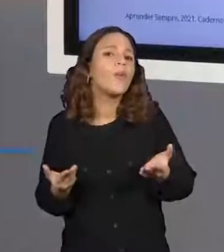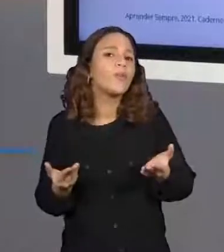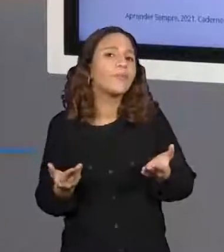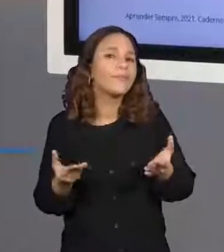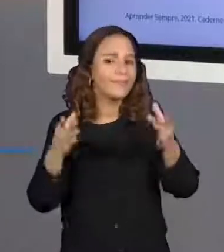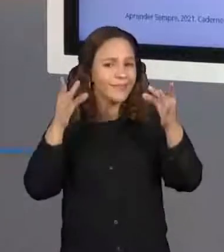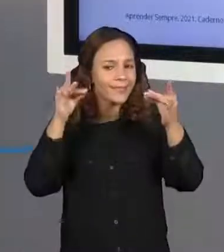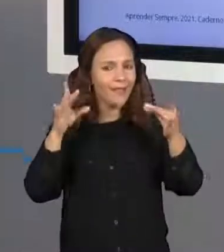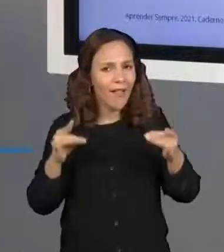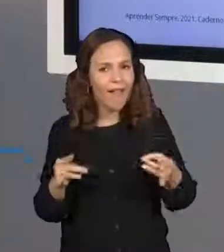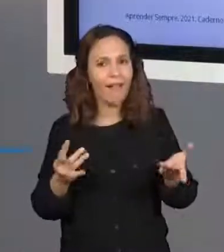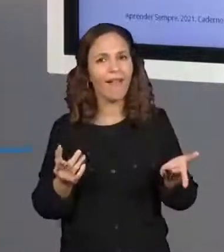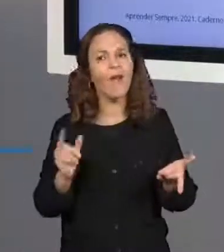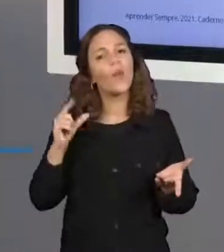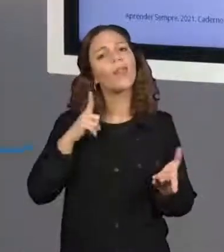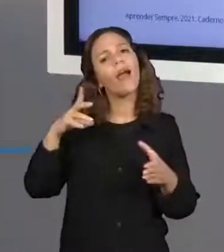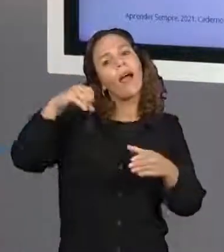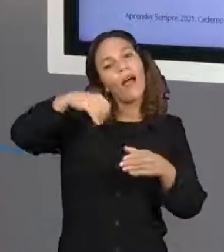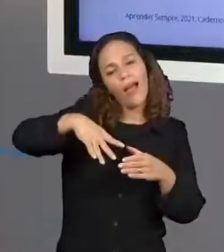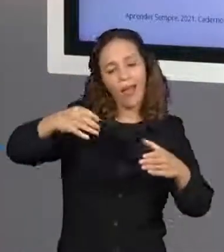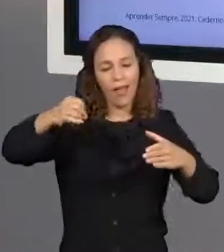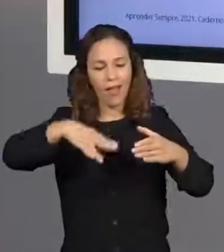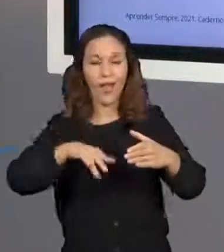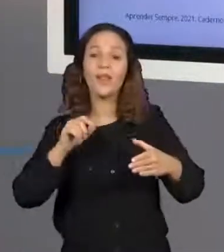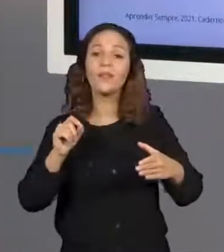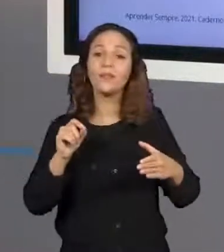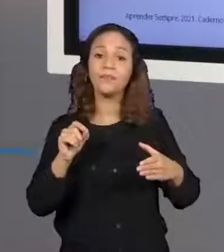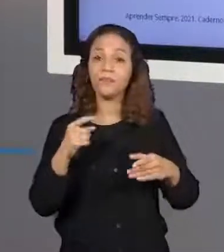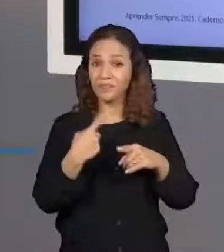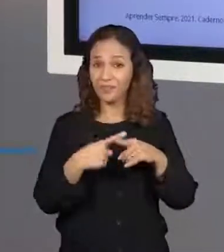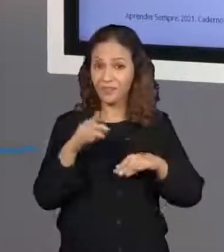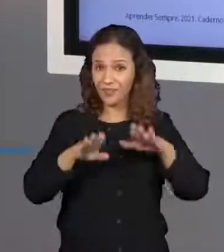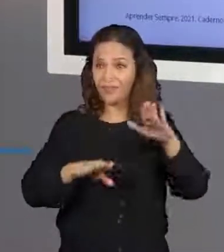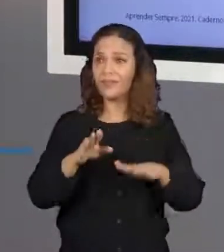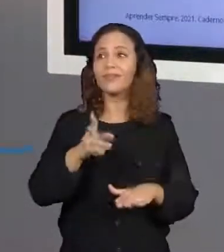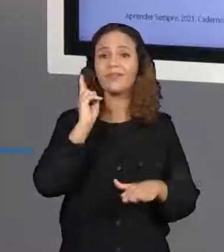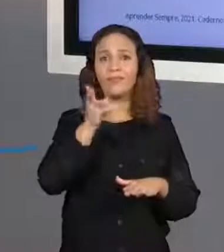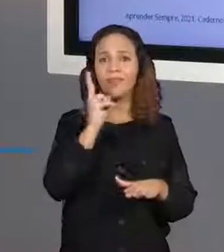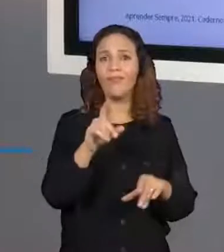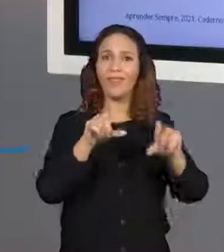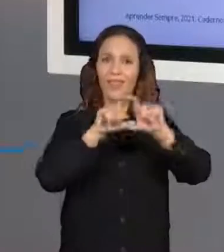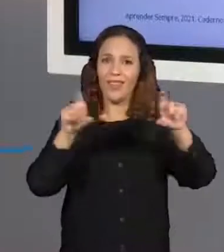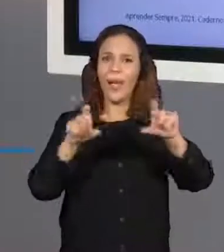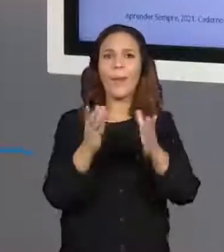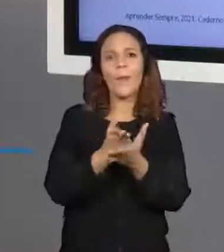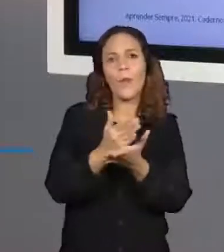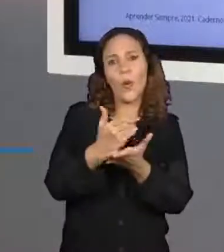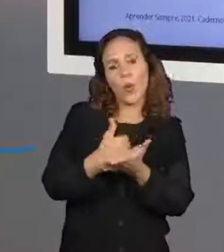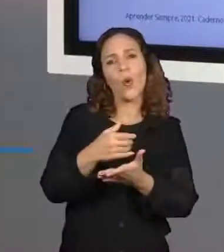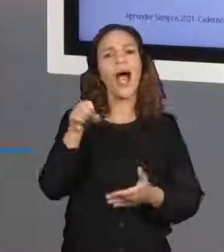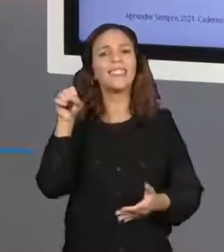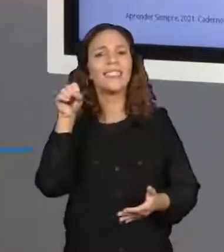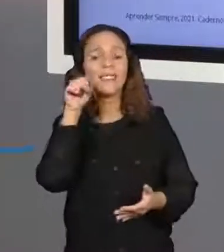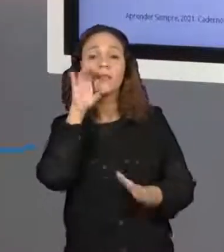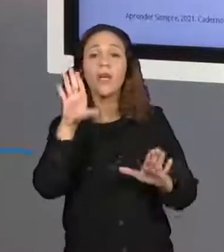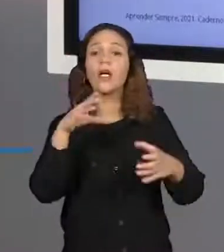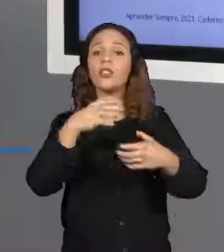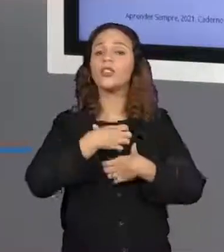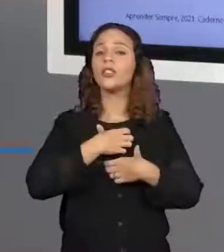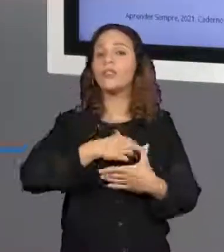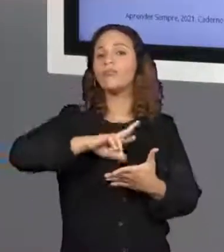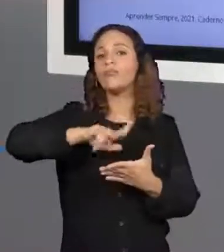descrita, quais são os ingredientes utilizados, porque uma mesma receita pode ser realizada de várias formas,